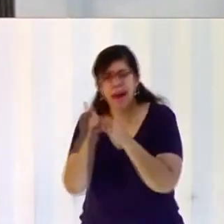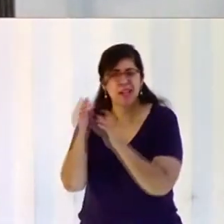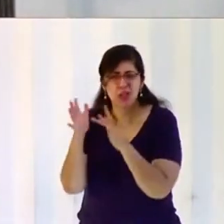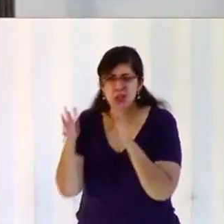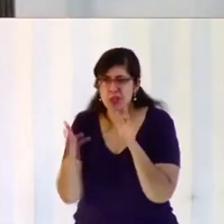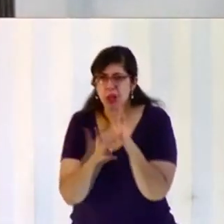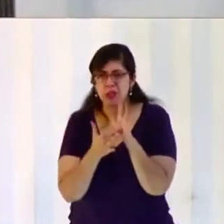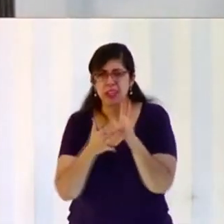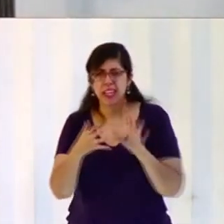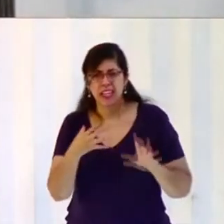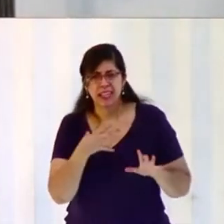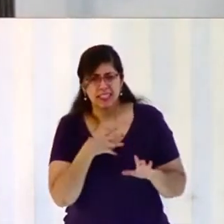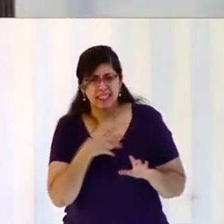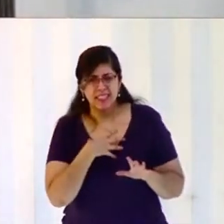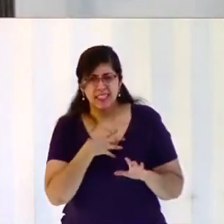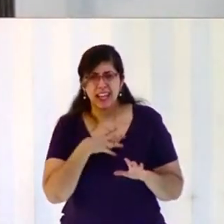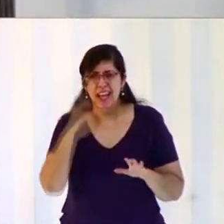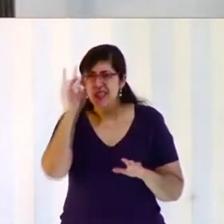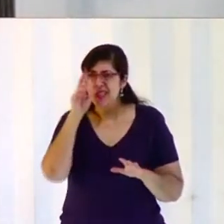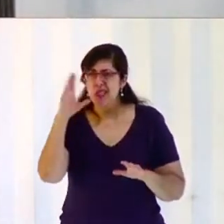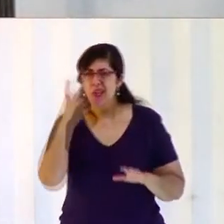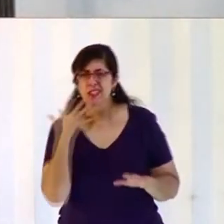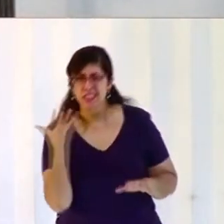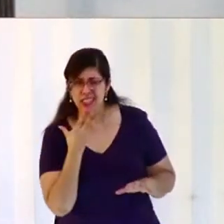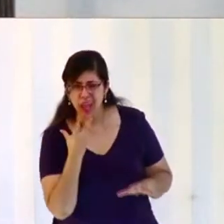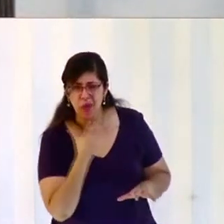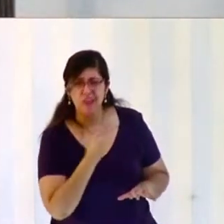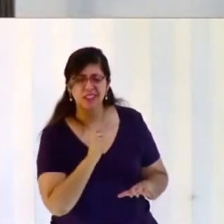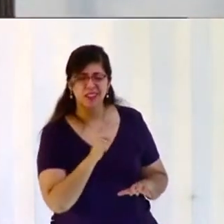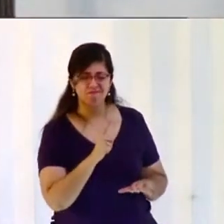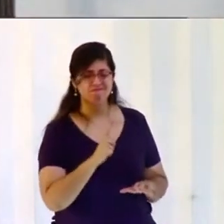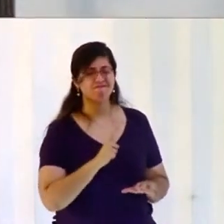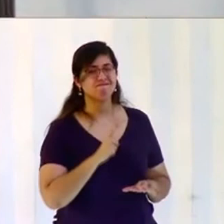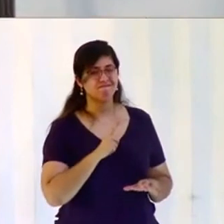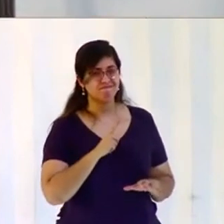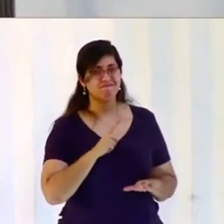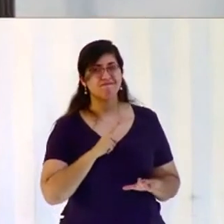estar com o Senhor da salvação, é também receber